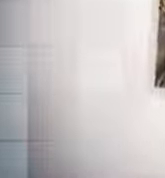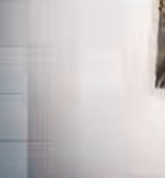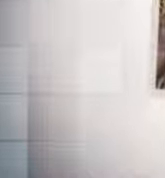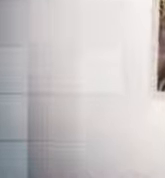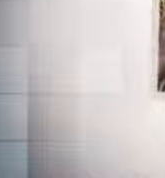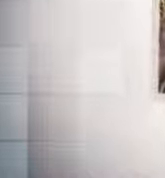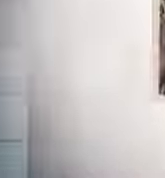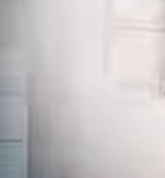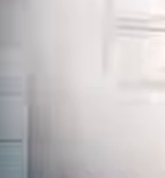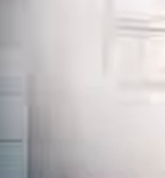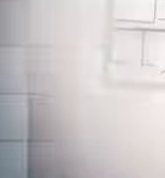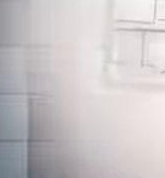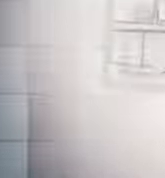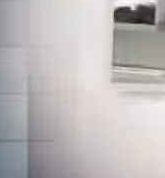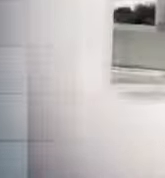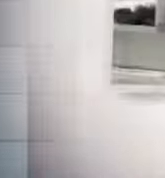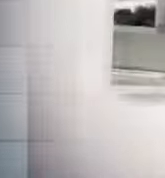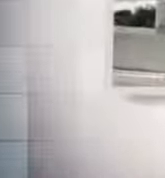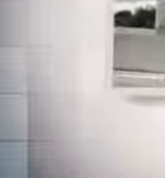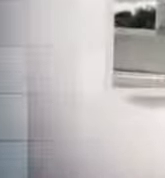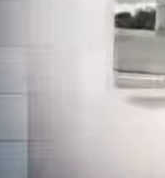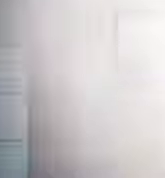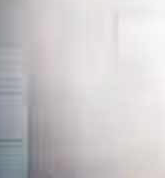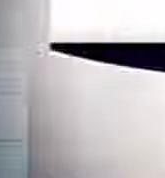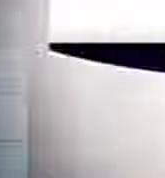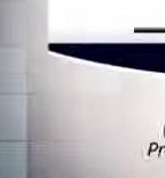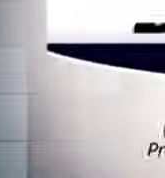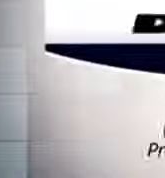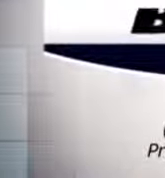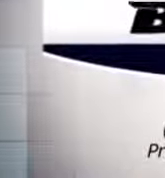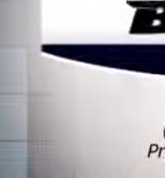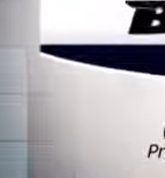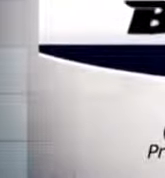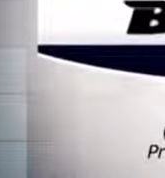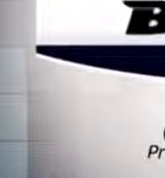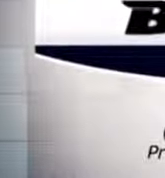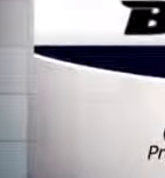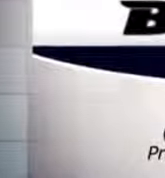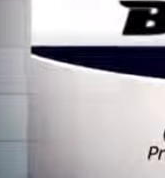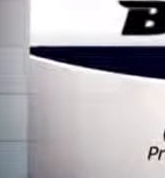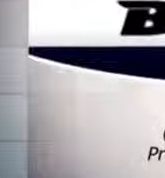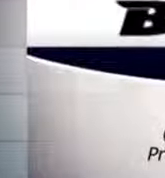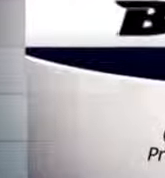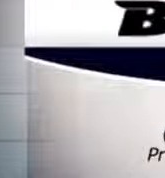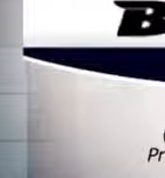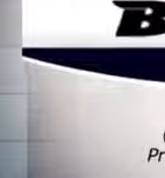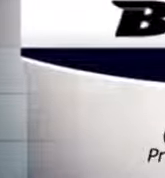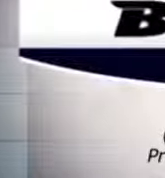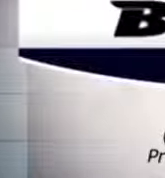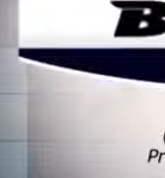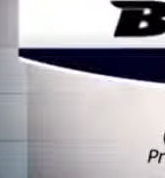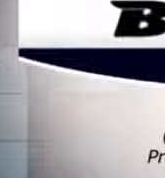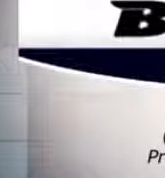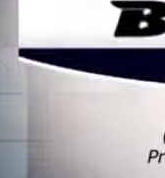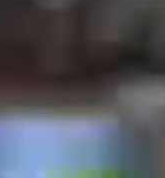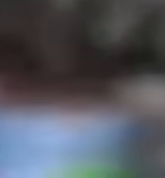potencializam a beleza de qualquer ambiente e se adaptam a qualquer necessidade. Esquadrilhas de Alumínio Boa